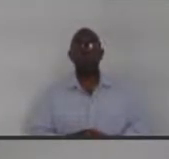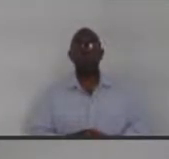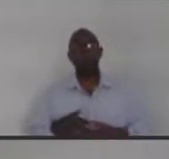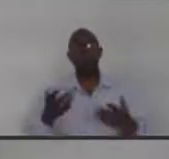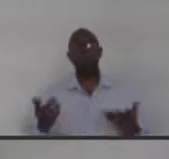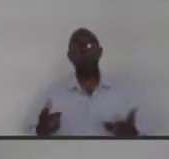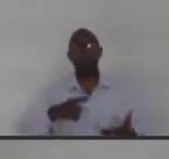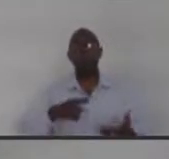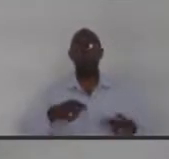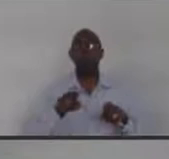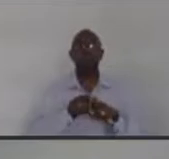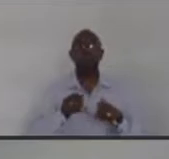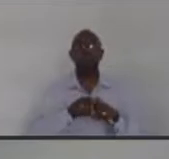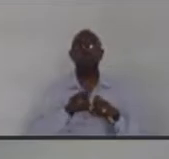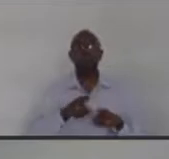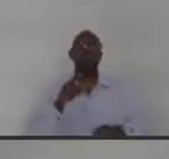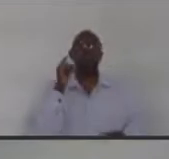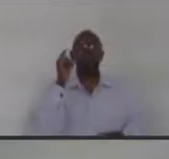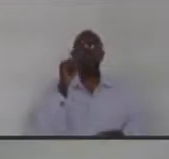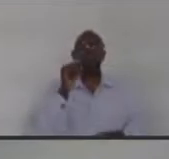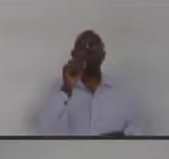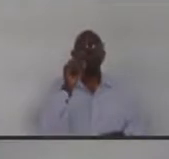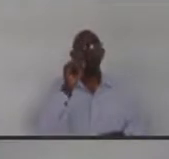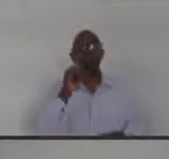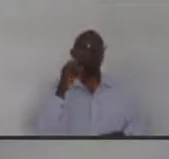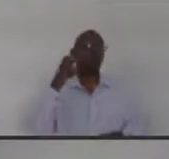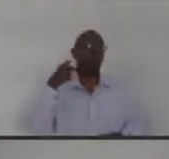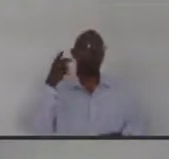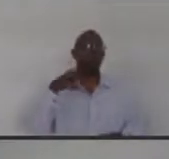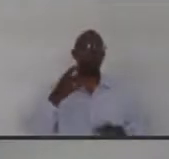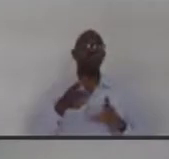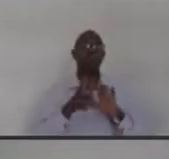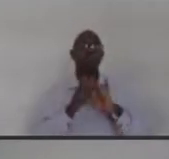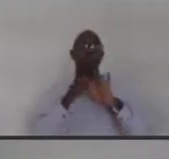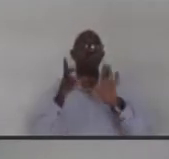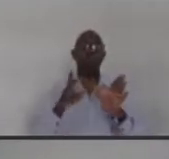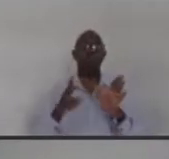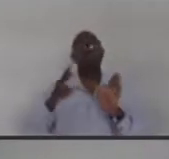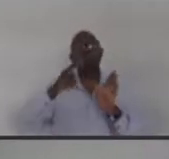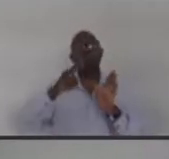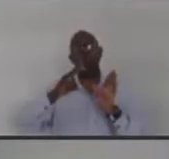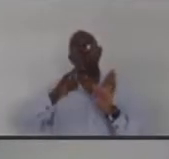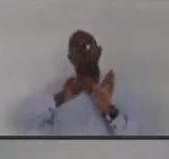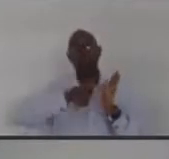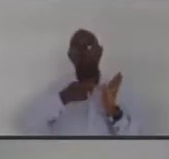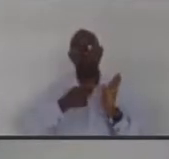Feita a lei, pergunto mais uma vez se algum vereador gostaria de colocar algum projeto de lei em regime de urgência.